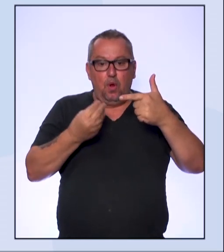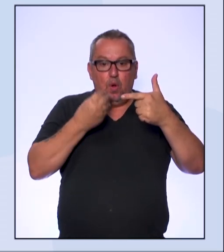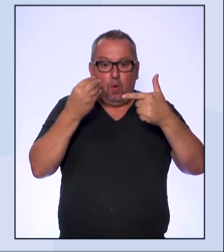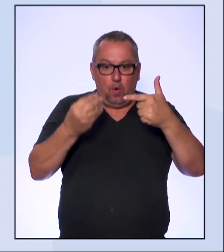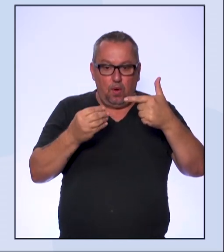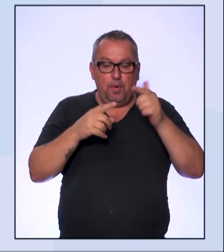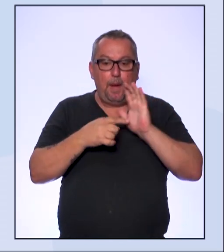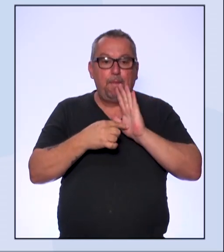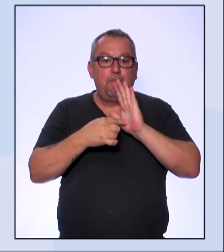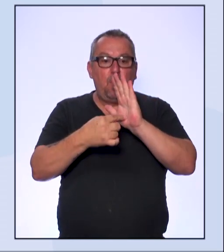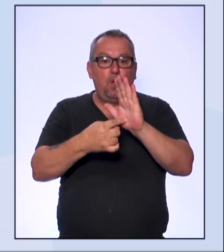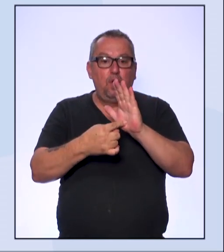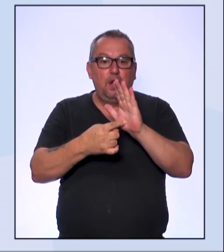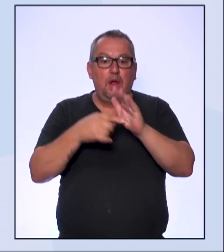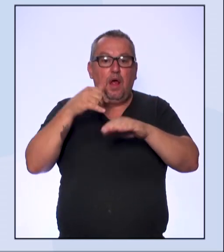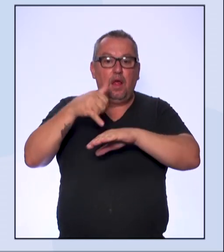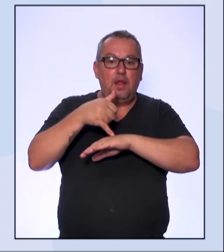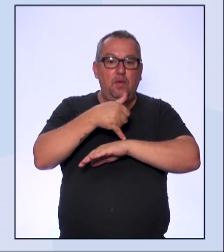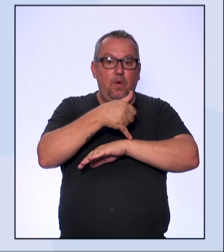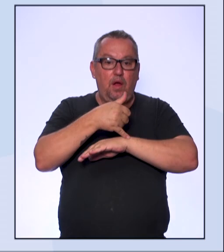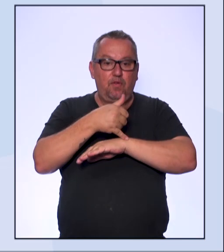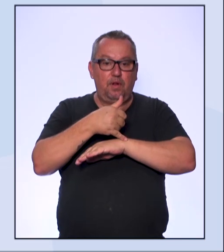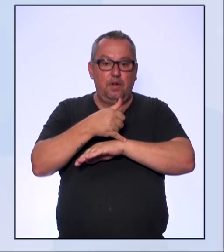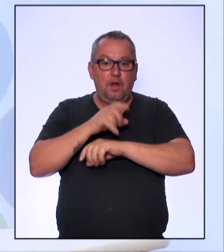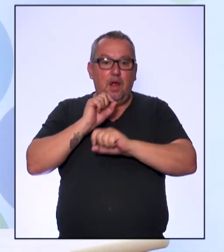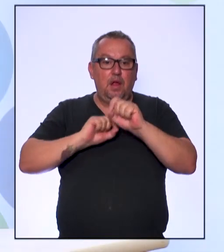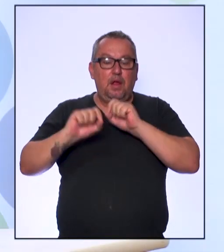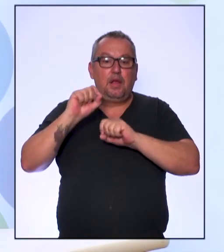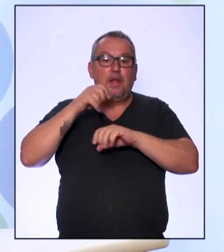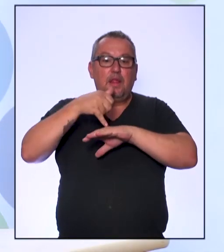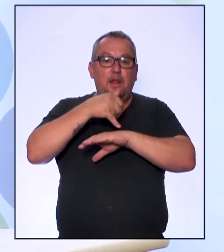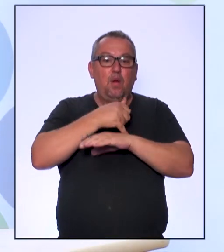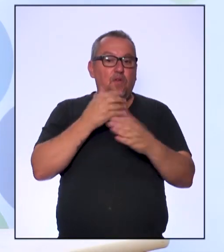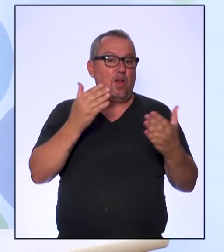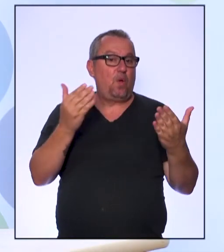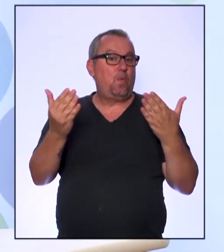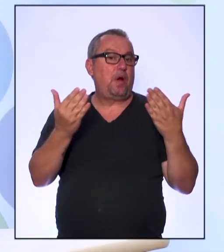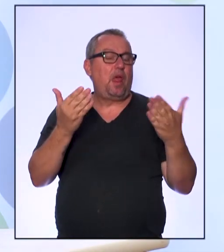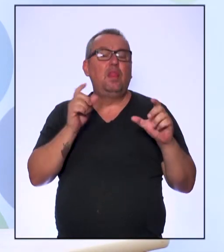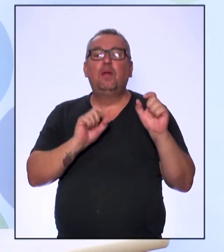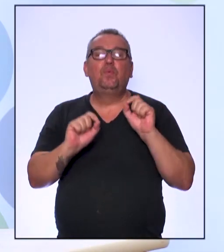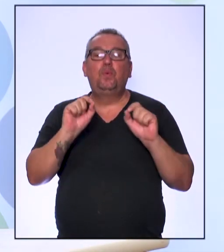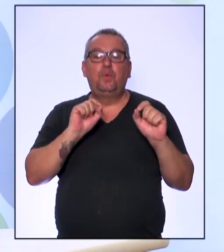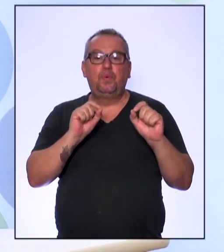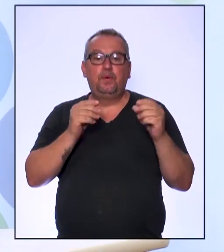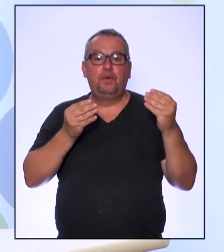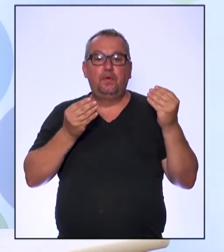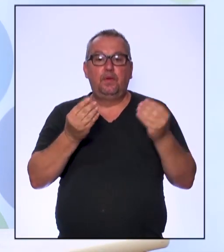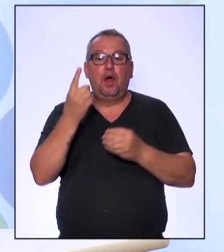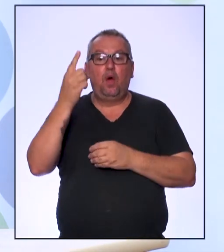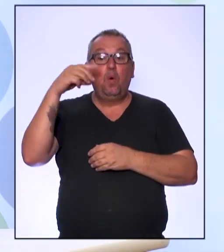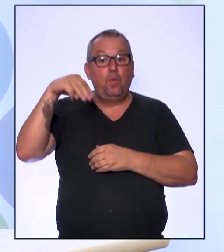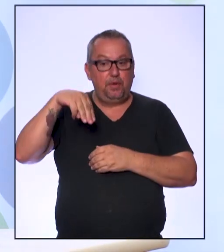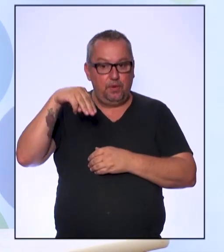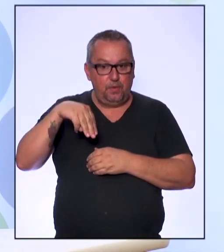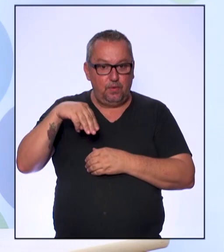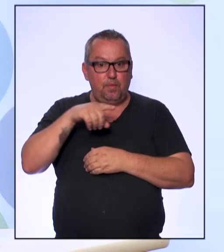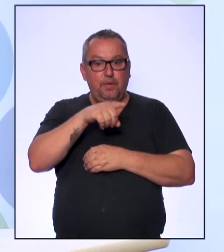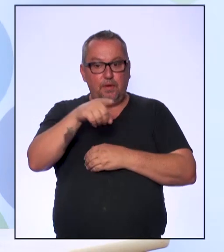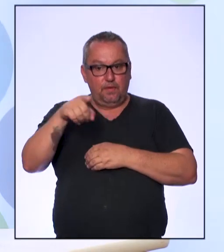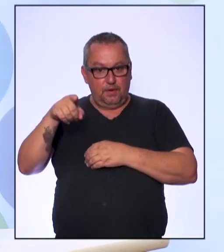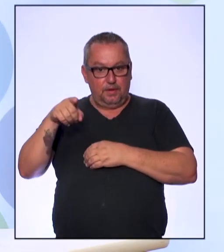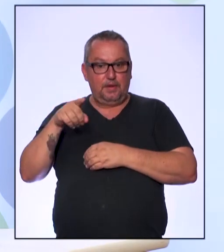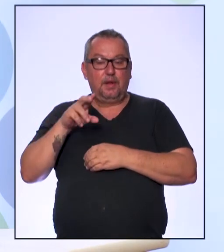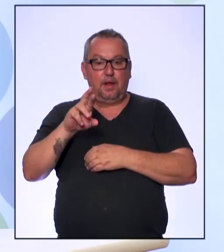se manifesta em relação à tatuagem. Aqui a tatuagem é comparada. Então, vou dar aí um minutinho para